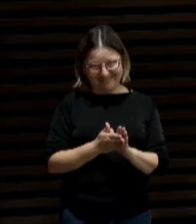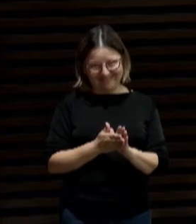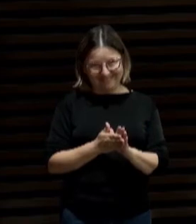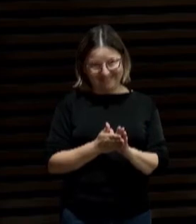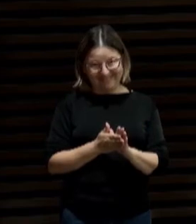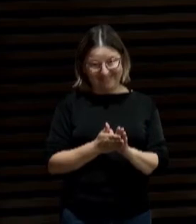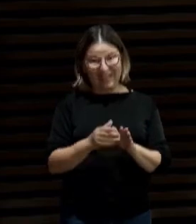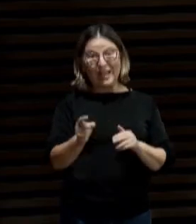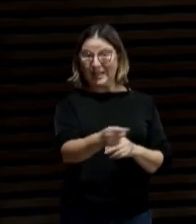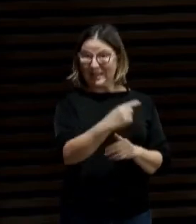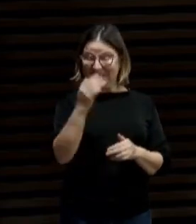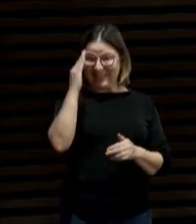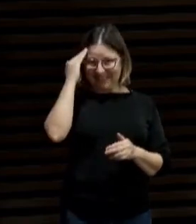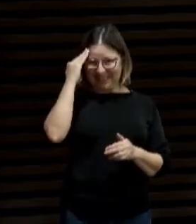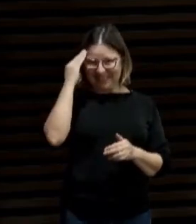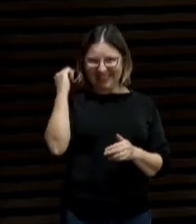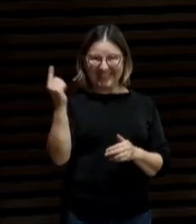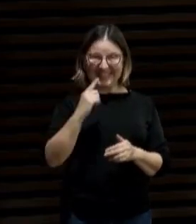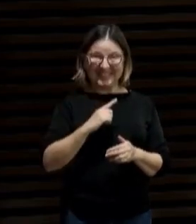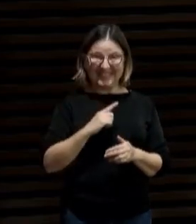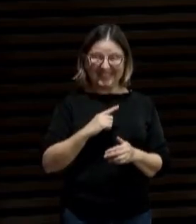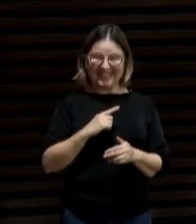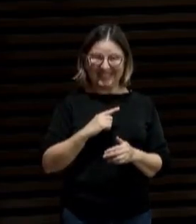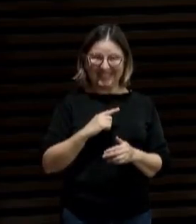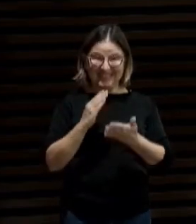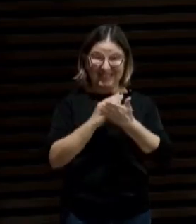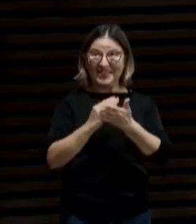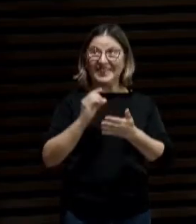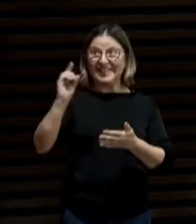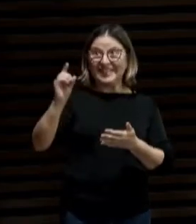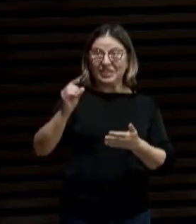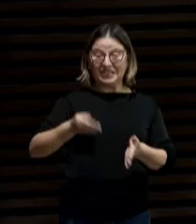nós sabemos que nós temos da parte de Deus um edifício.